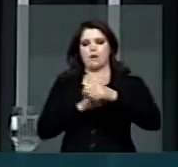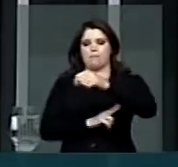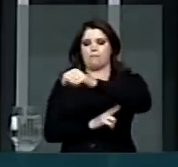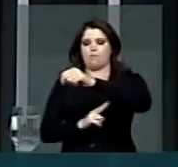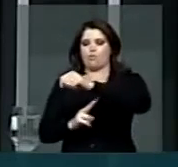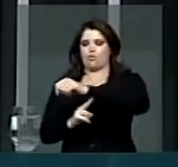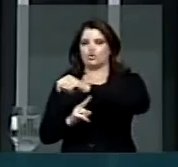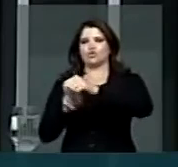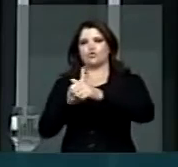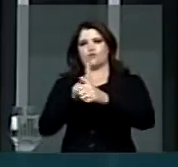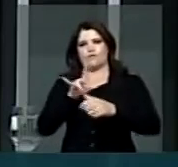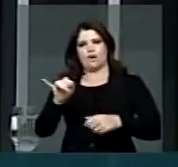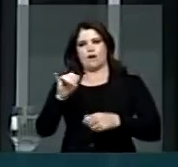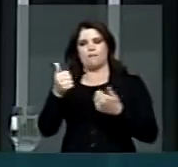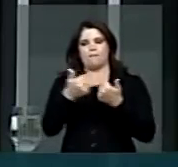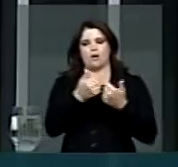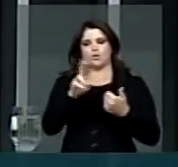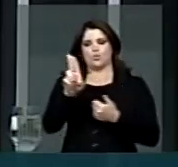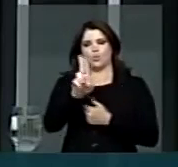a duplicação